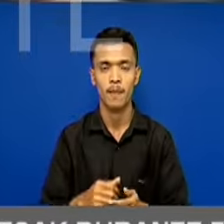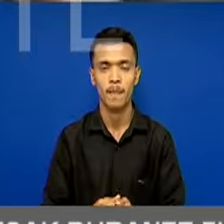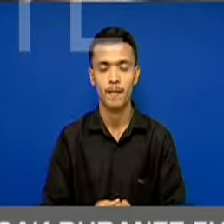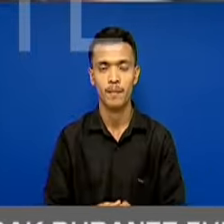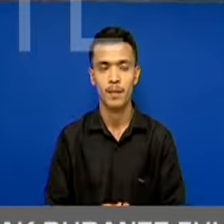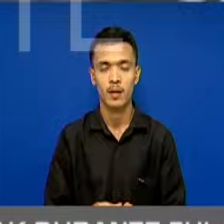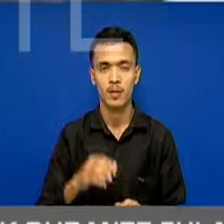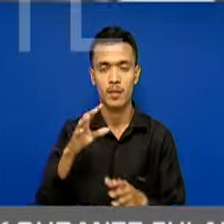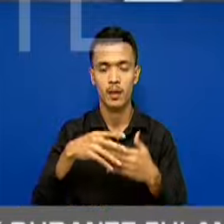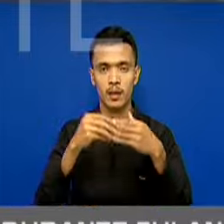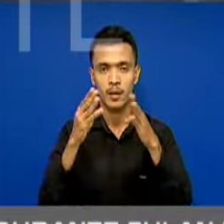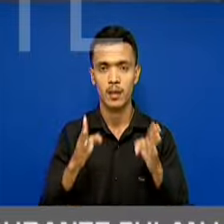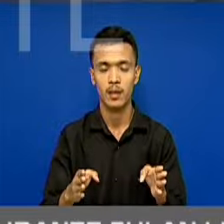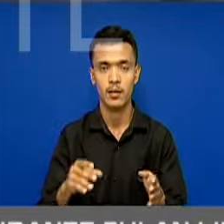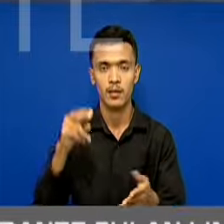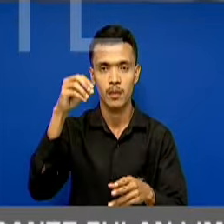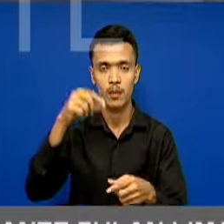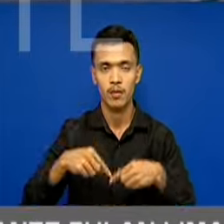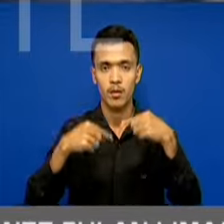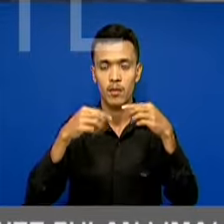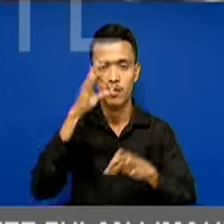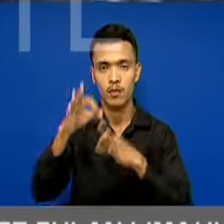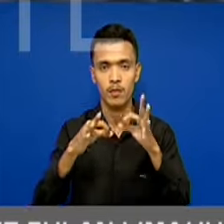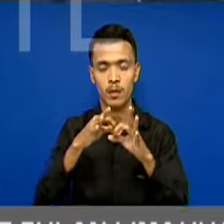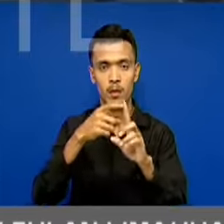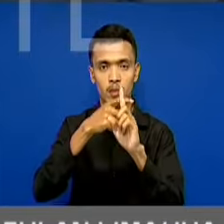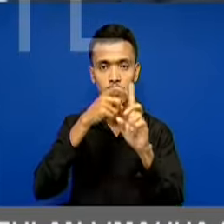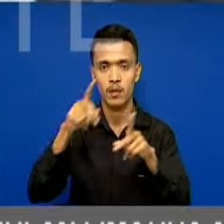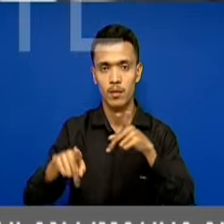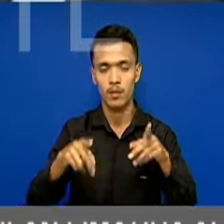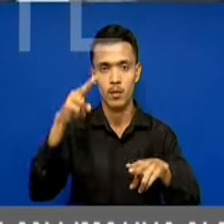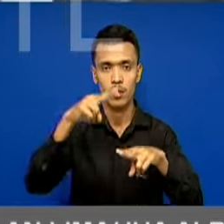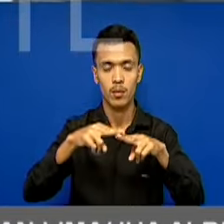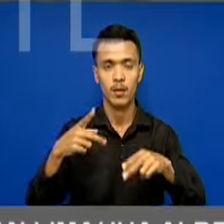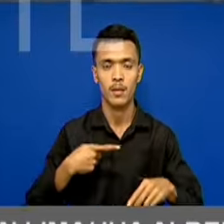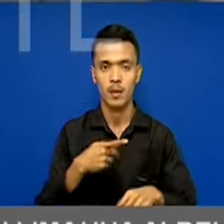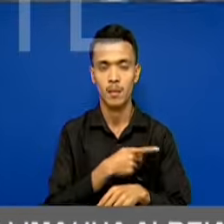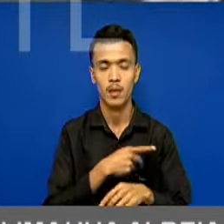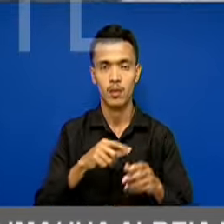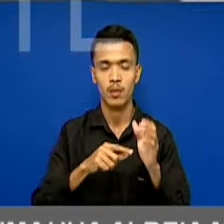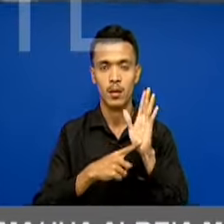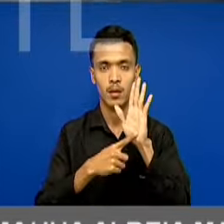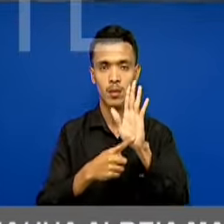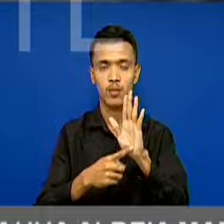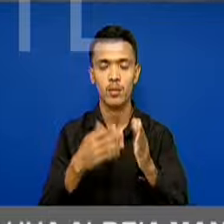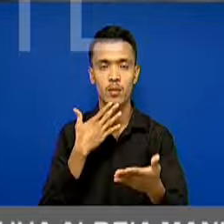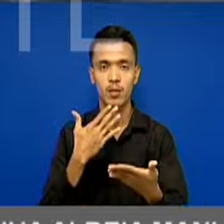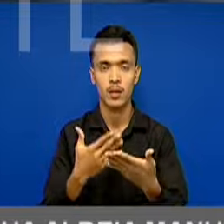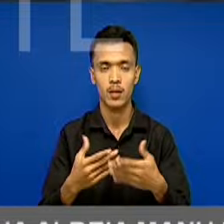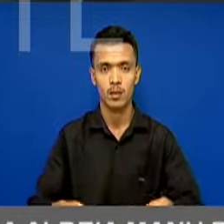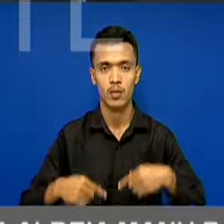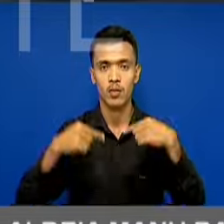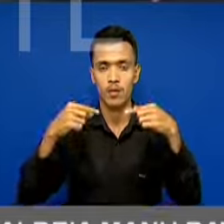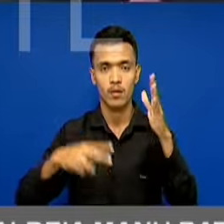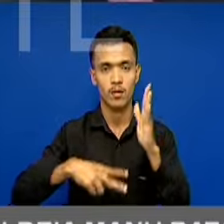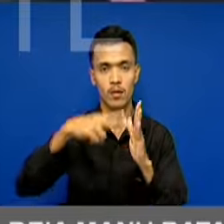NB retanfer russi povo, batur e a Parlamento Nacional. A tudo, maturidade política, no atitude de dia, qual foi o valor do